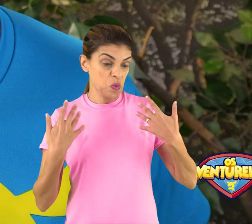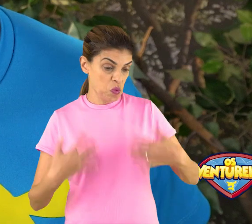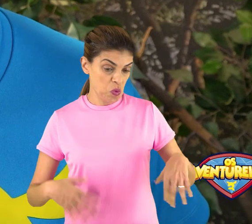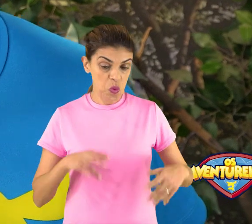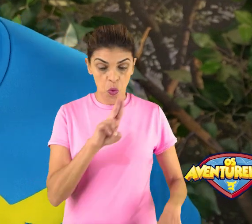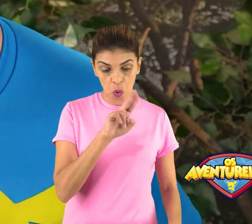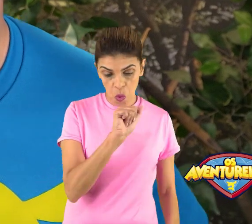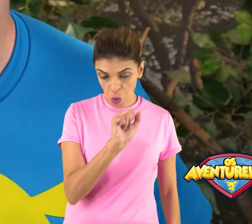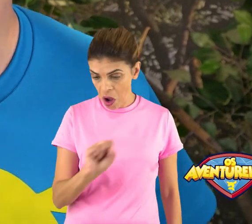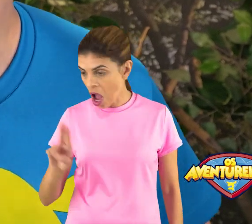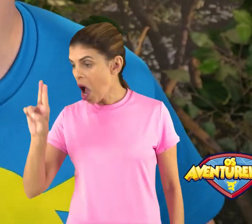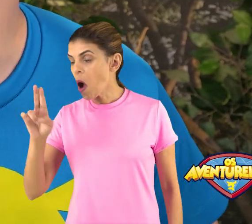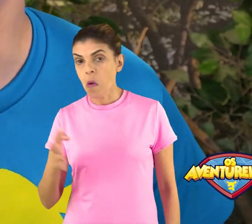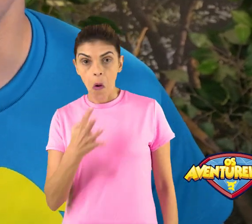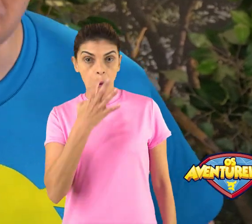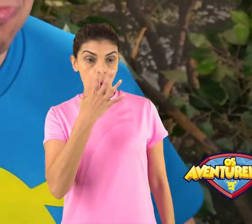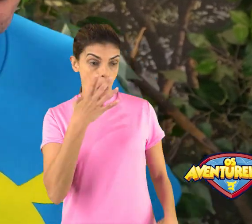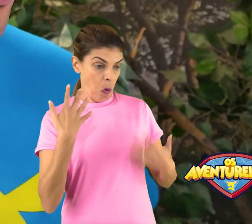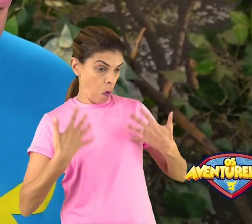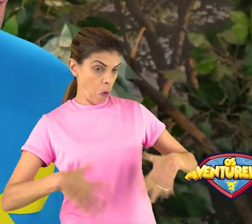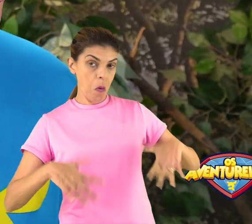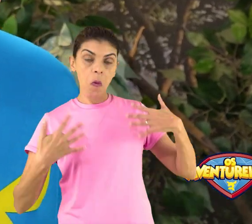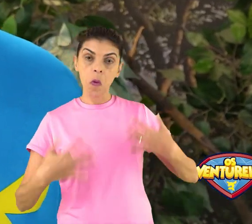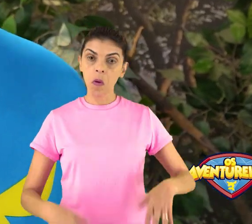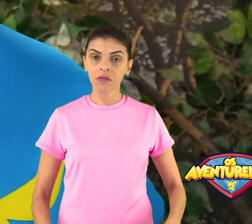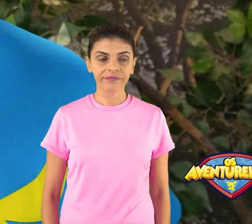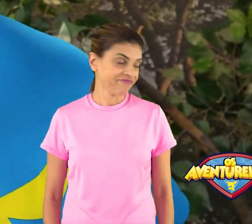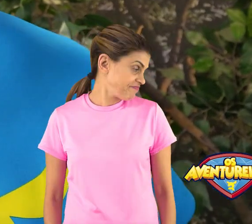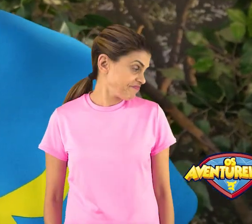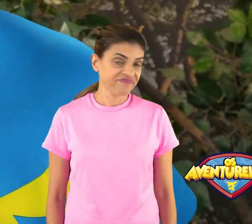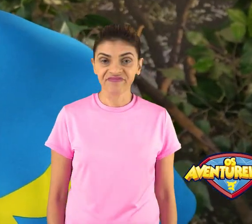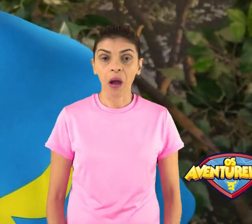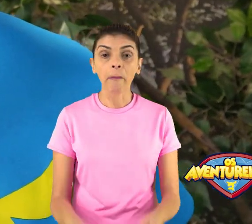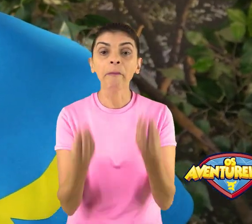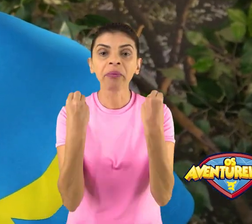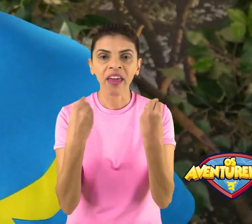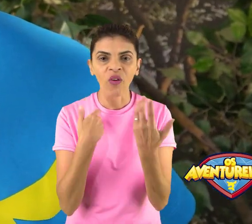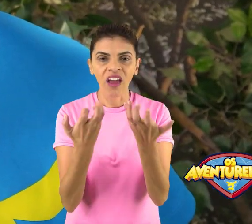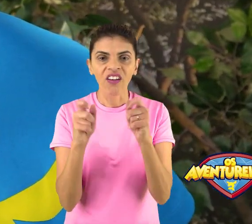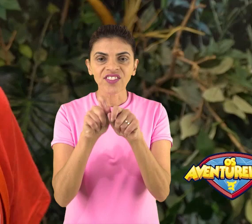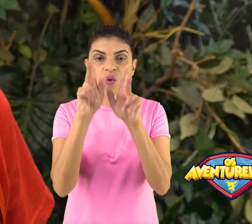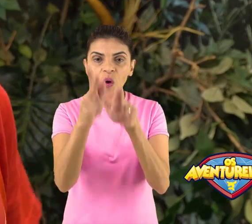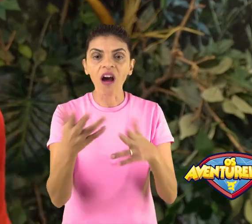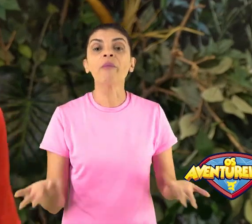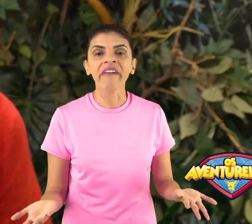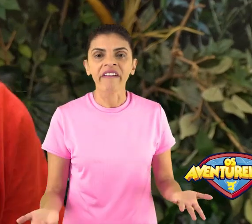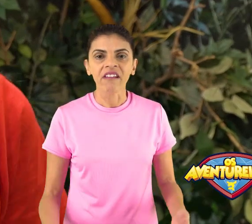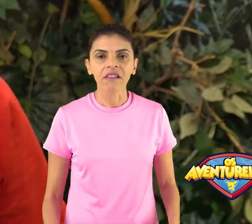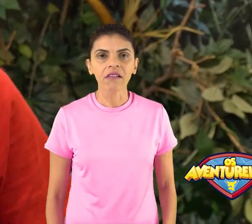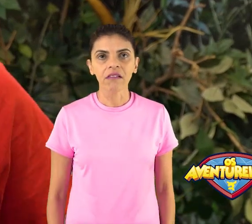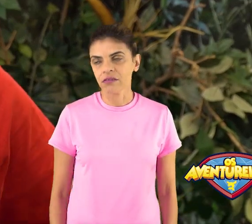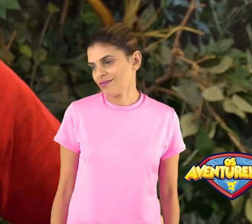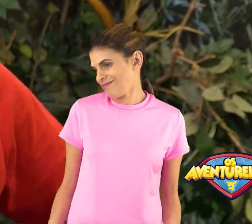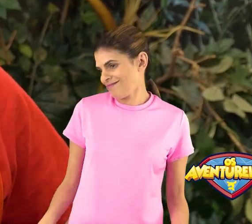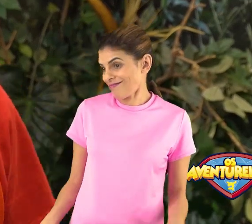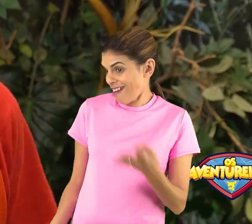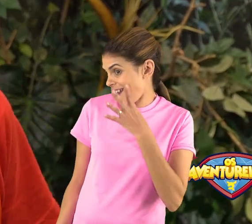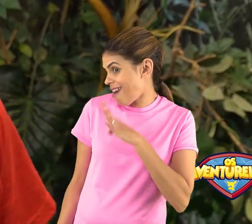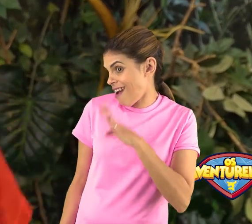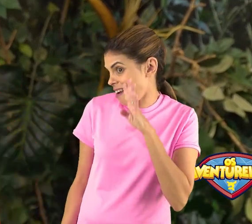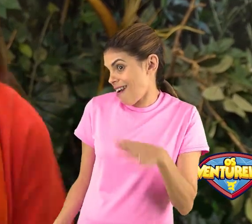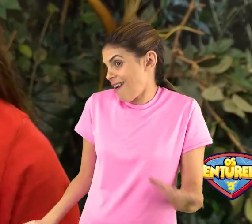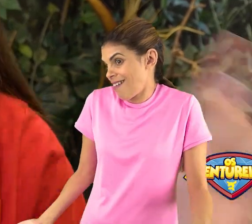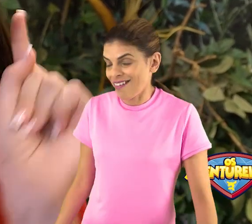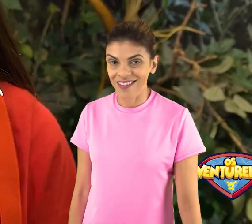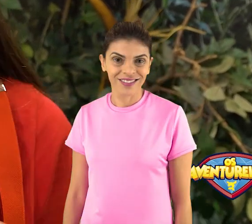Uau! Que incrível! E pra que eu vou querer fazer isso? Porque é legal,